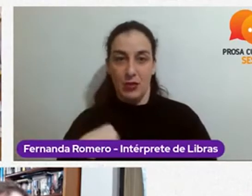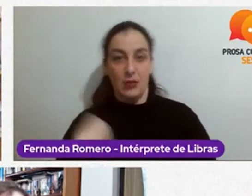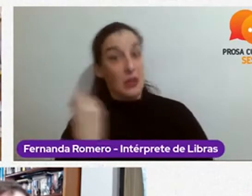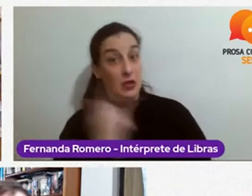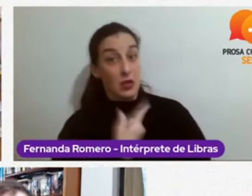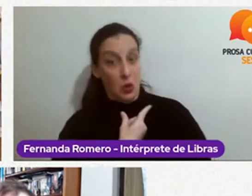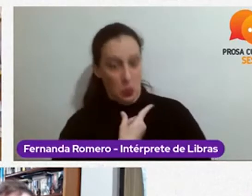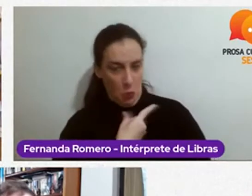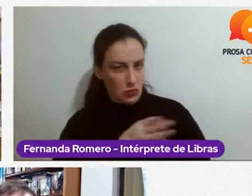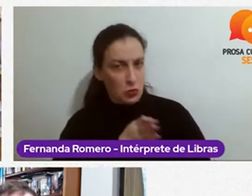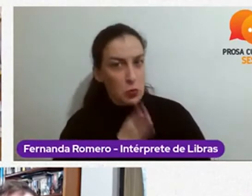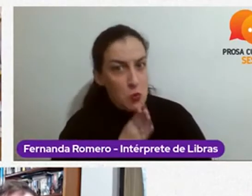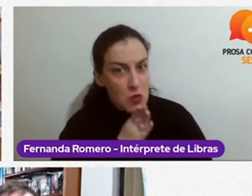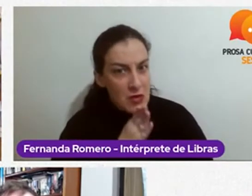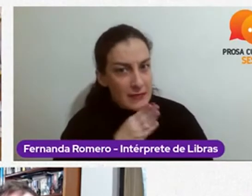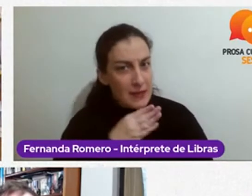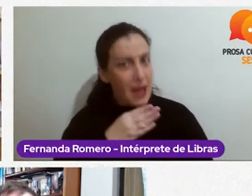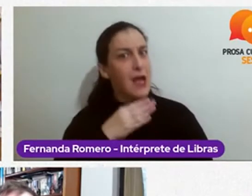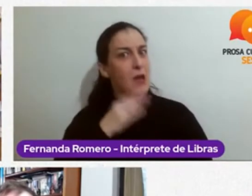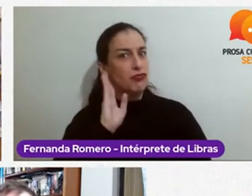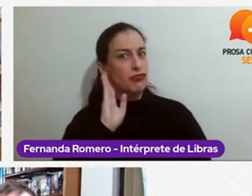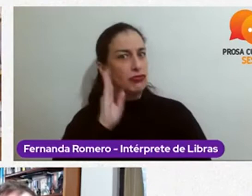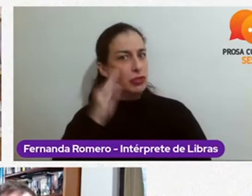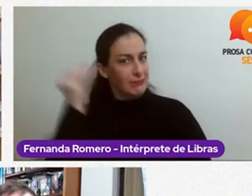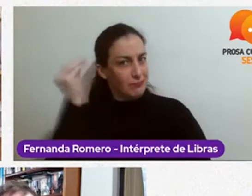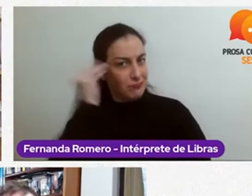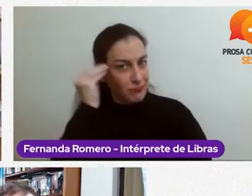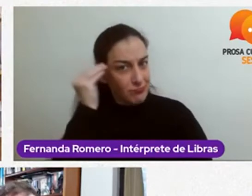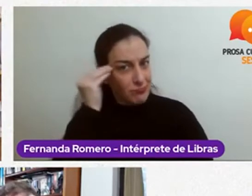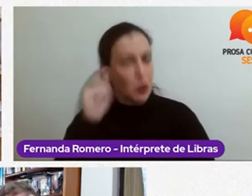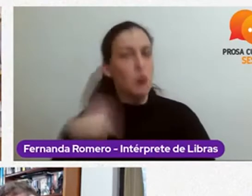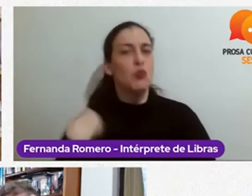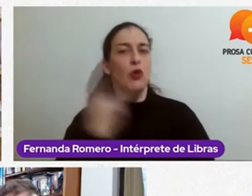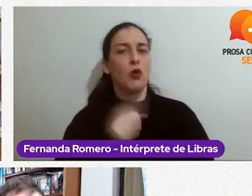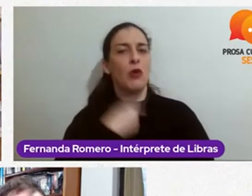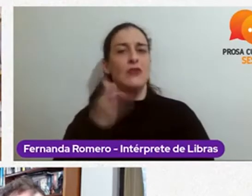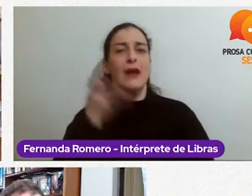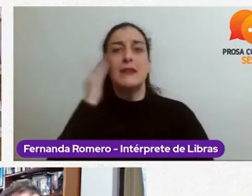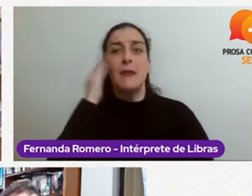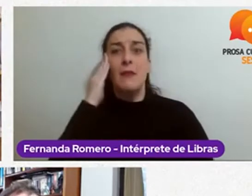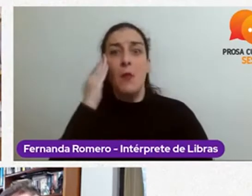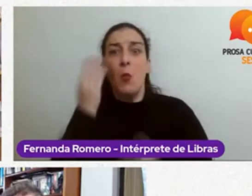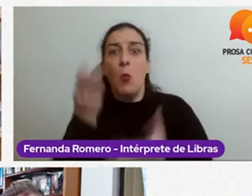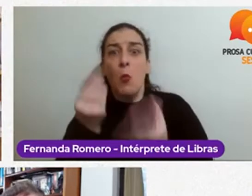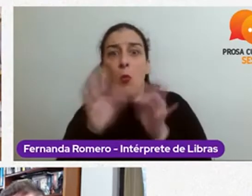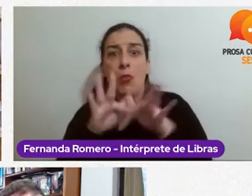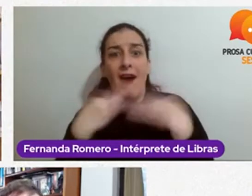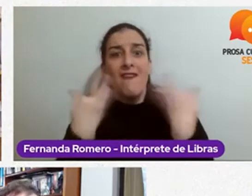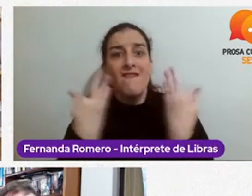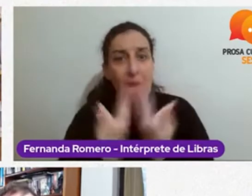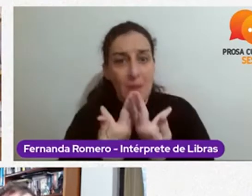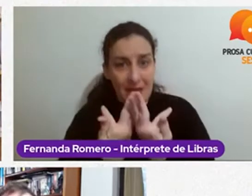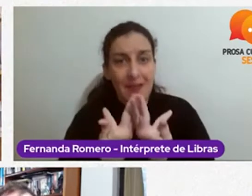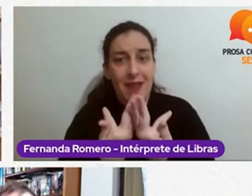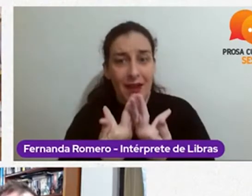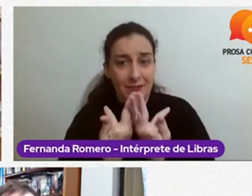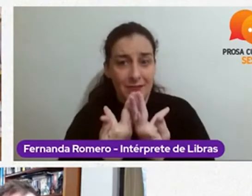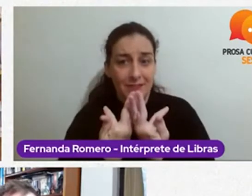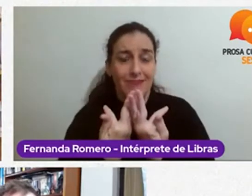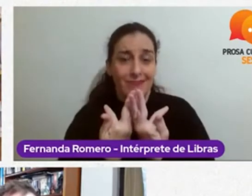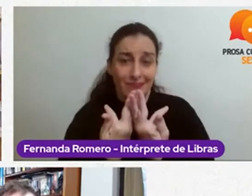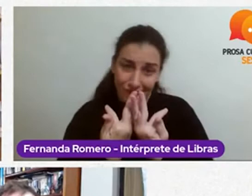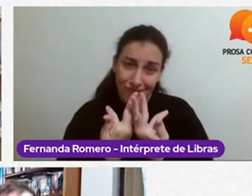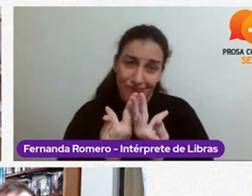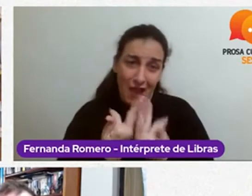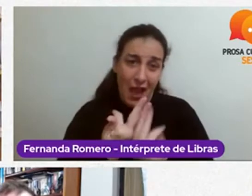que conhece, que convive com isso, sabe quantas famílias dependem, ou dependiam, né,